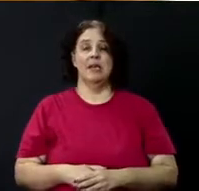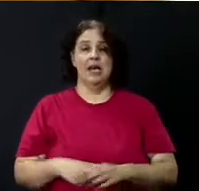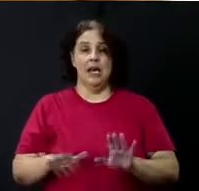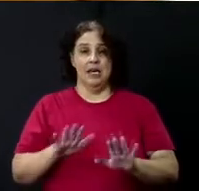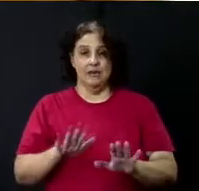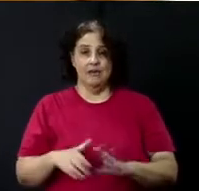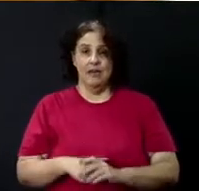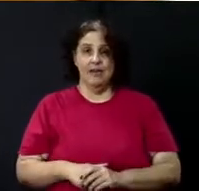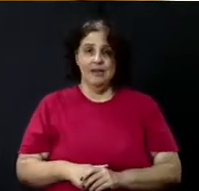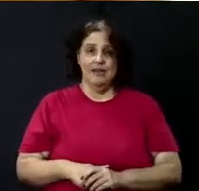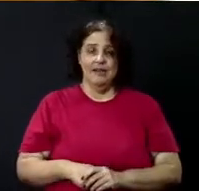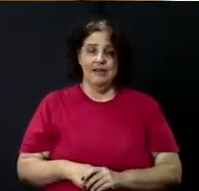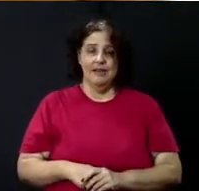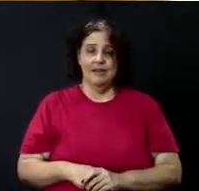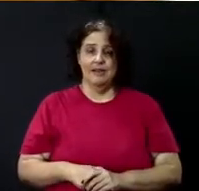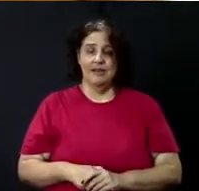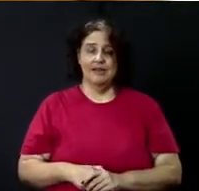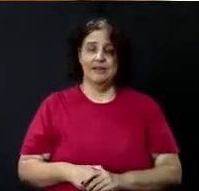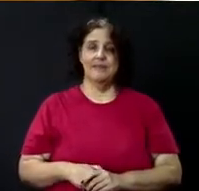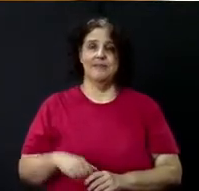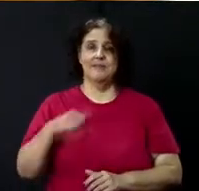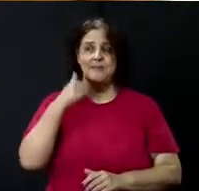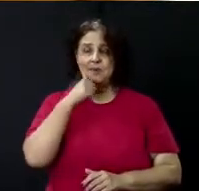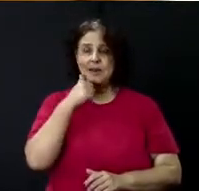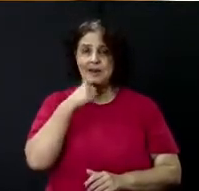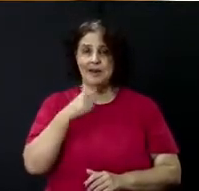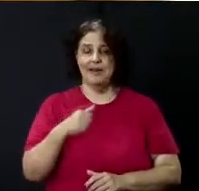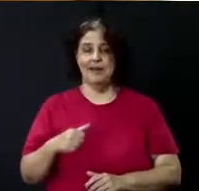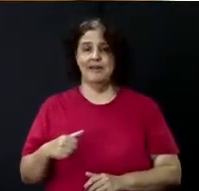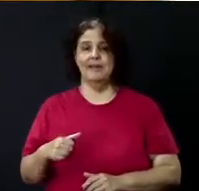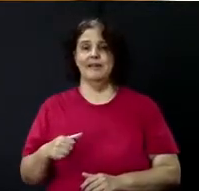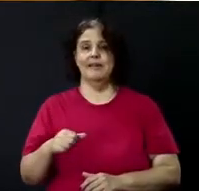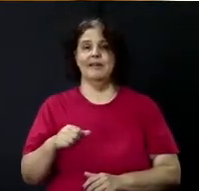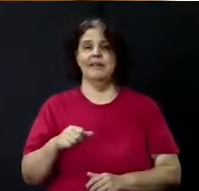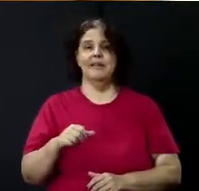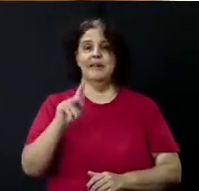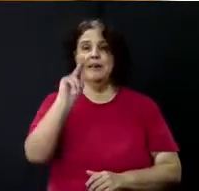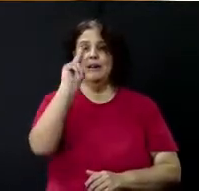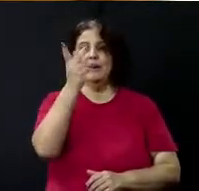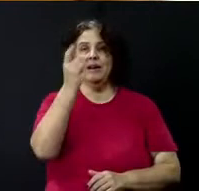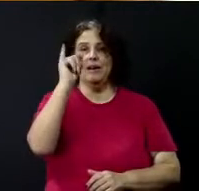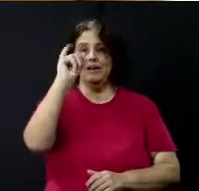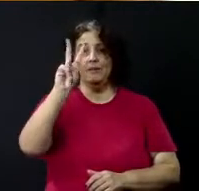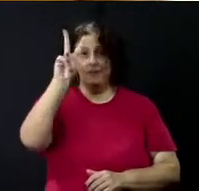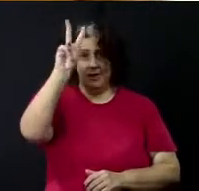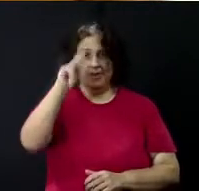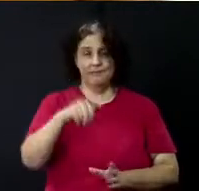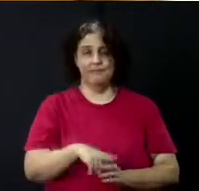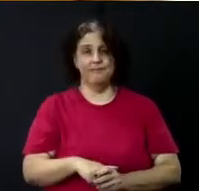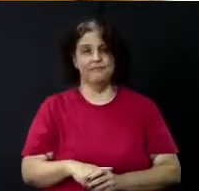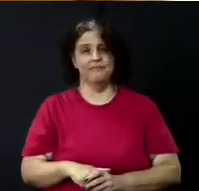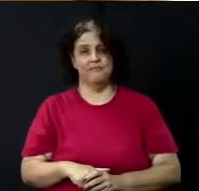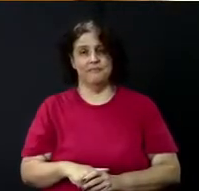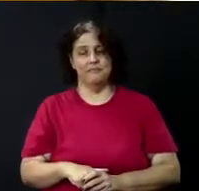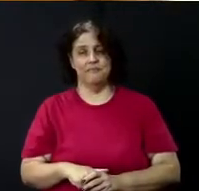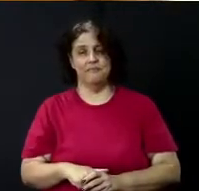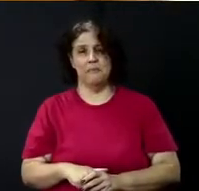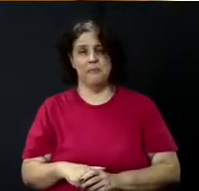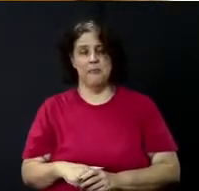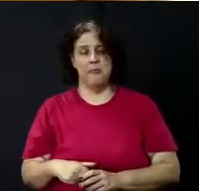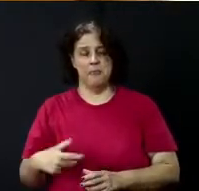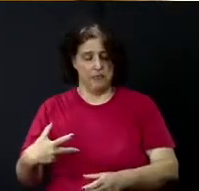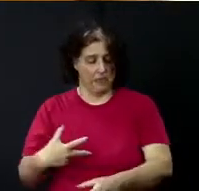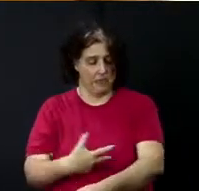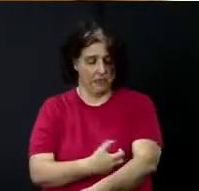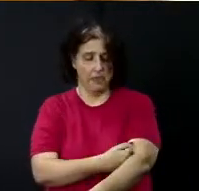olha, é perigoso. A criança pode receber, porque obviamente é uma questão orgânica até.